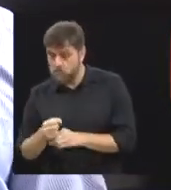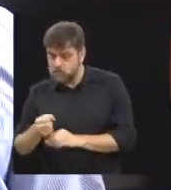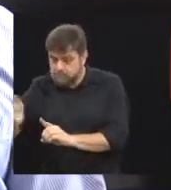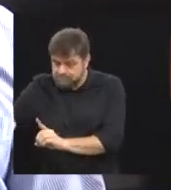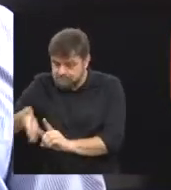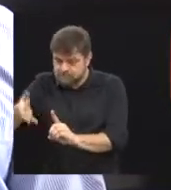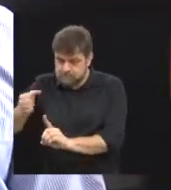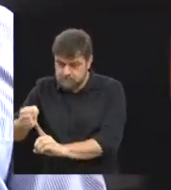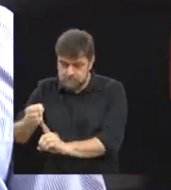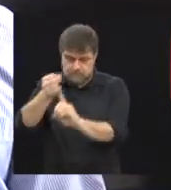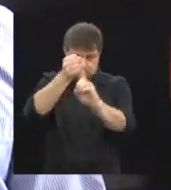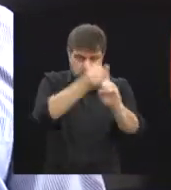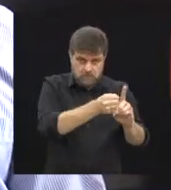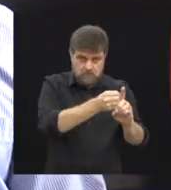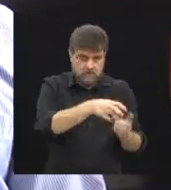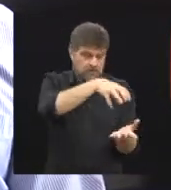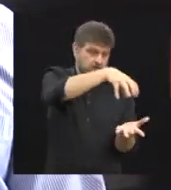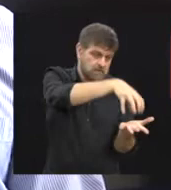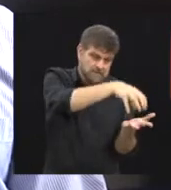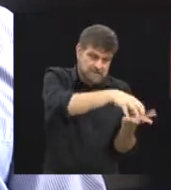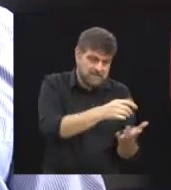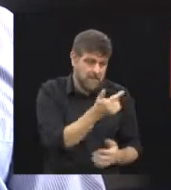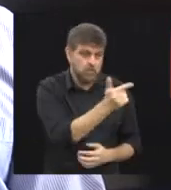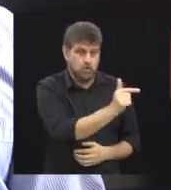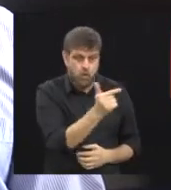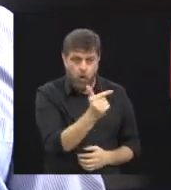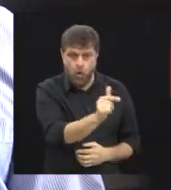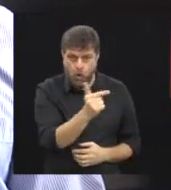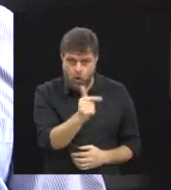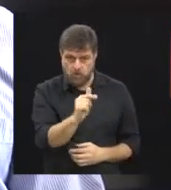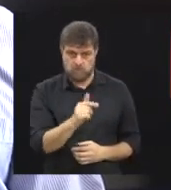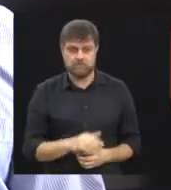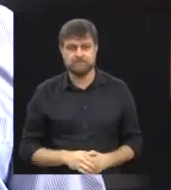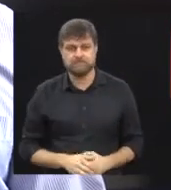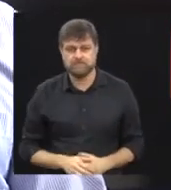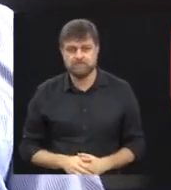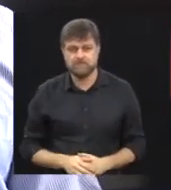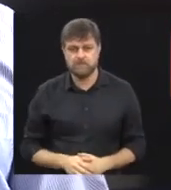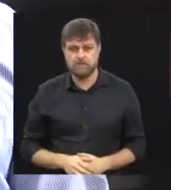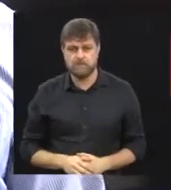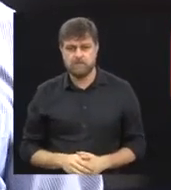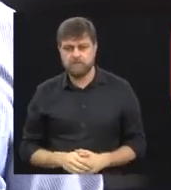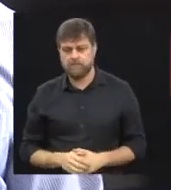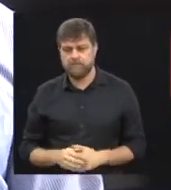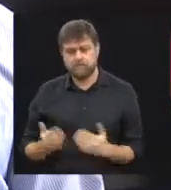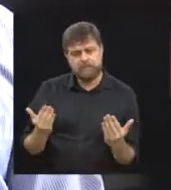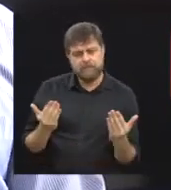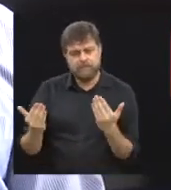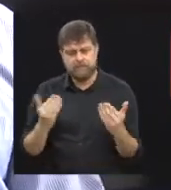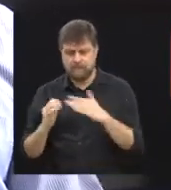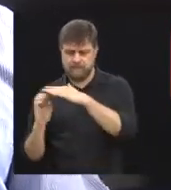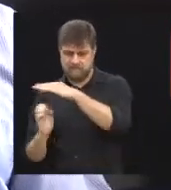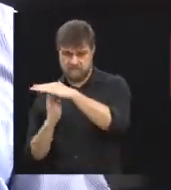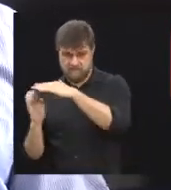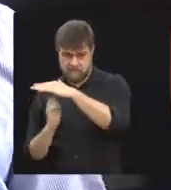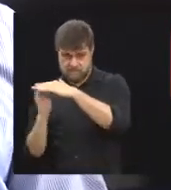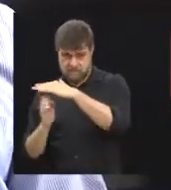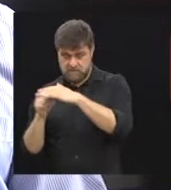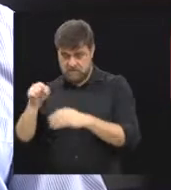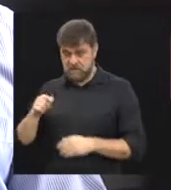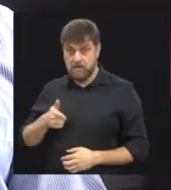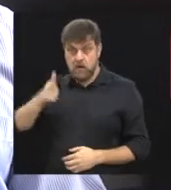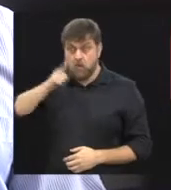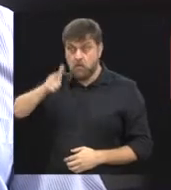nós direcionamos as crianças que aqui vêm para outras instituições. Mas se você fizer uma analogia com uma